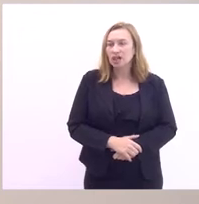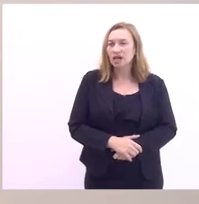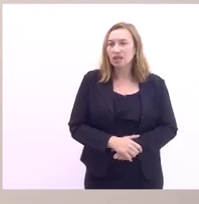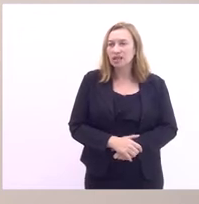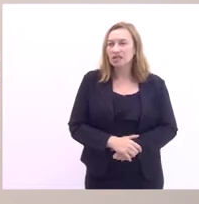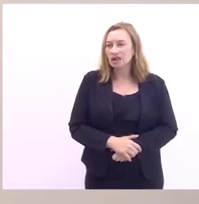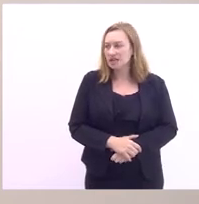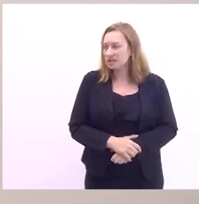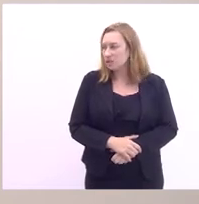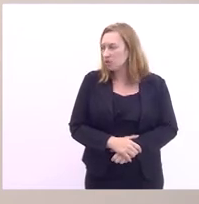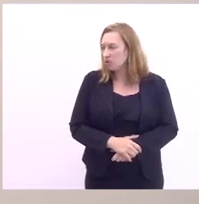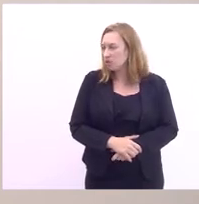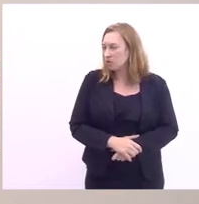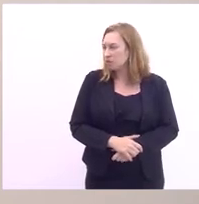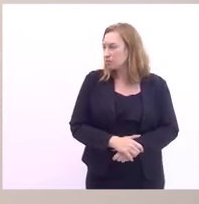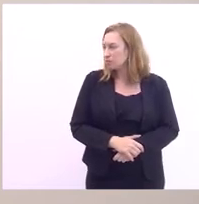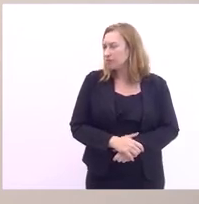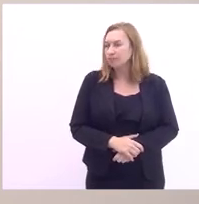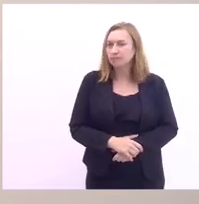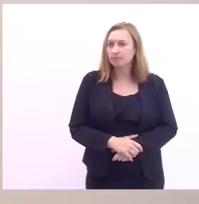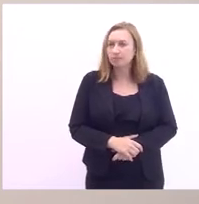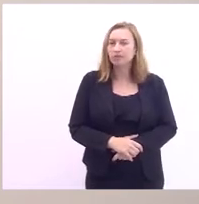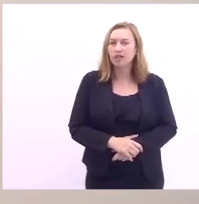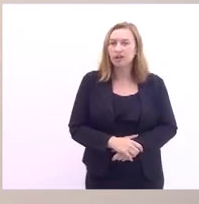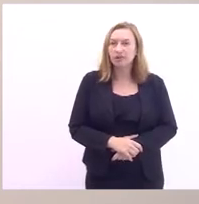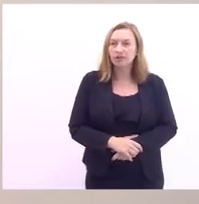grande amigo, doutor Geraldo Menezes,